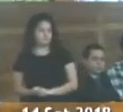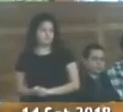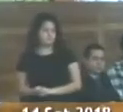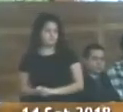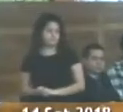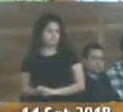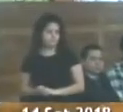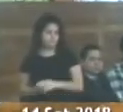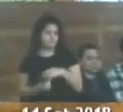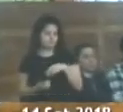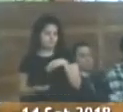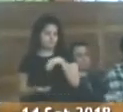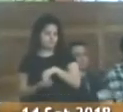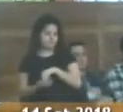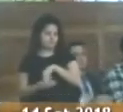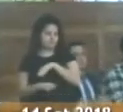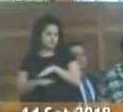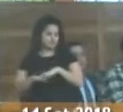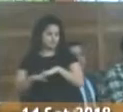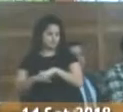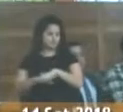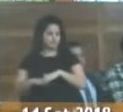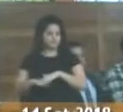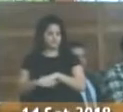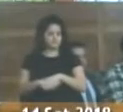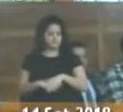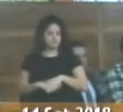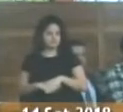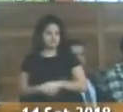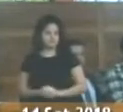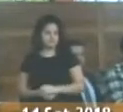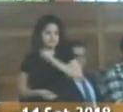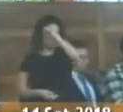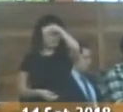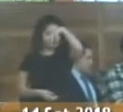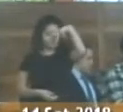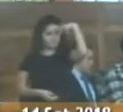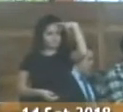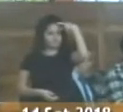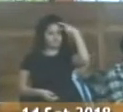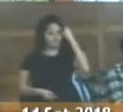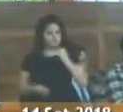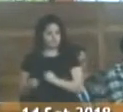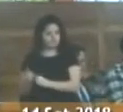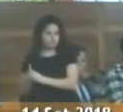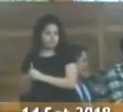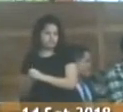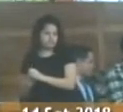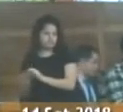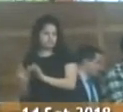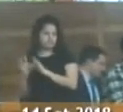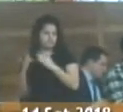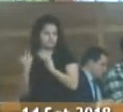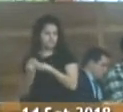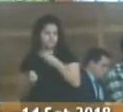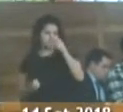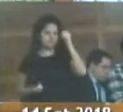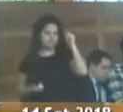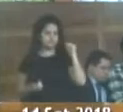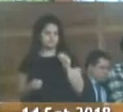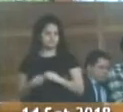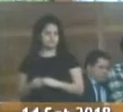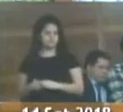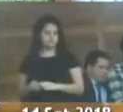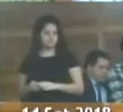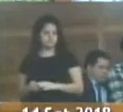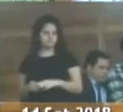Constatando que a falta de um diálogo efetivo entre os órgãos governamentais e as comunidades tradicionais e caiçaras gera um maior